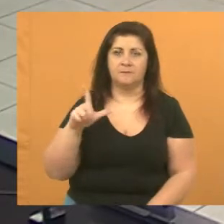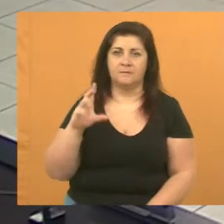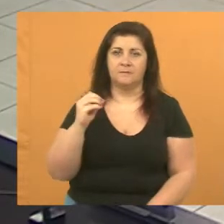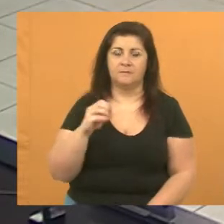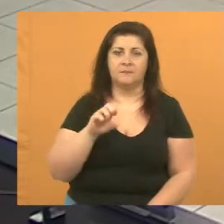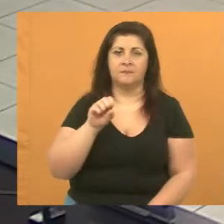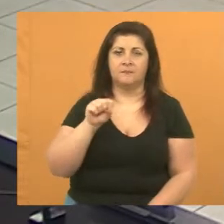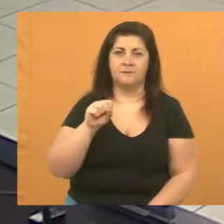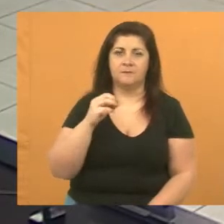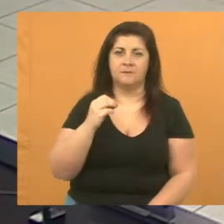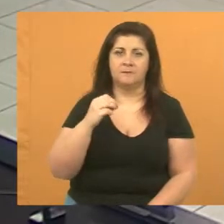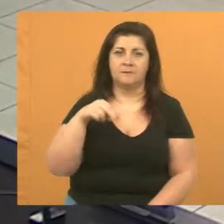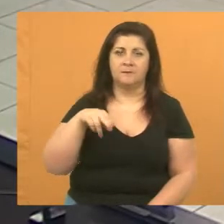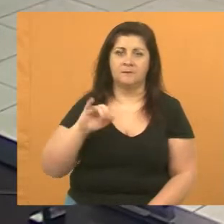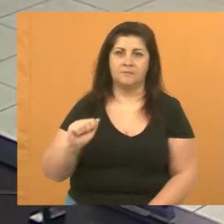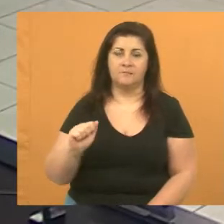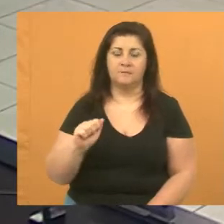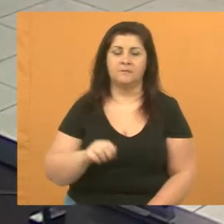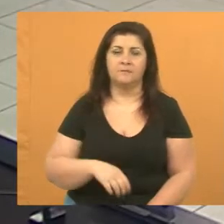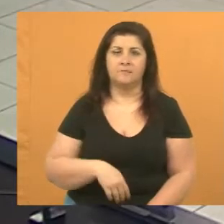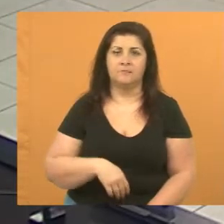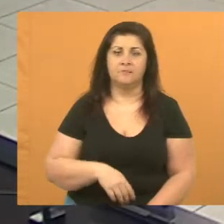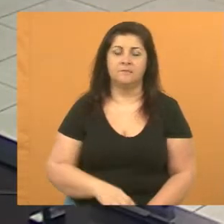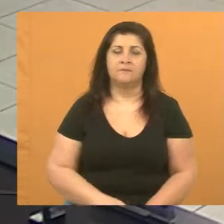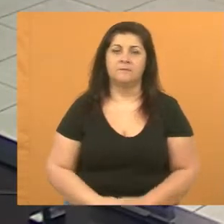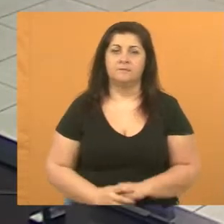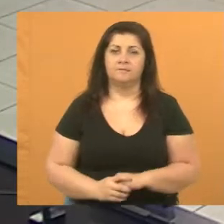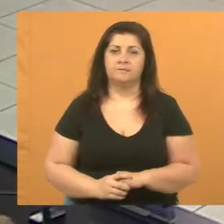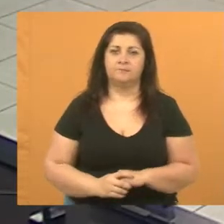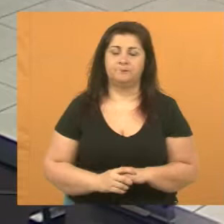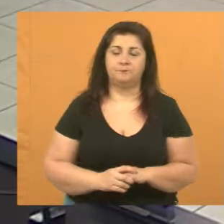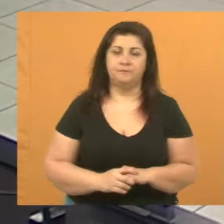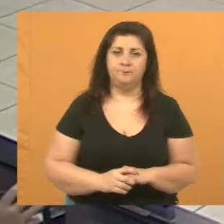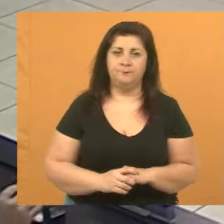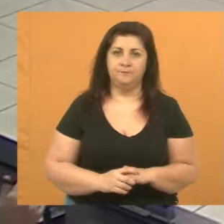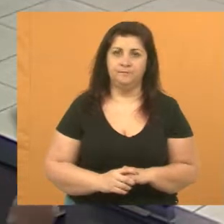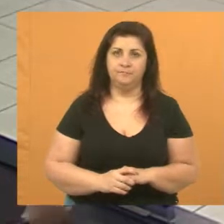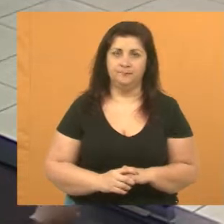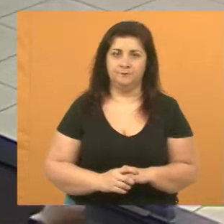vereadora Sônia Patas da Amizade. Temos quórum, presidente, para essa sessão.